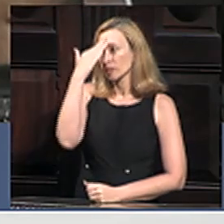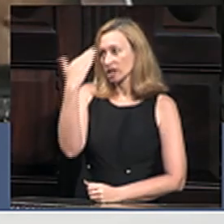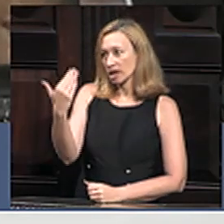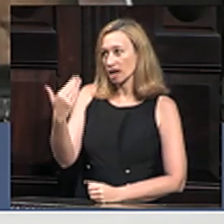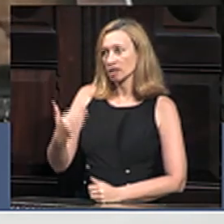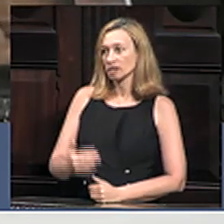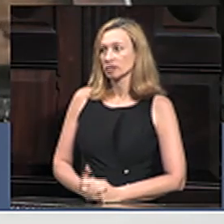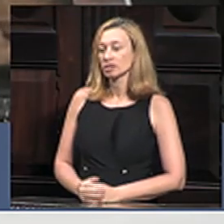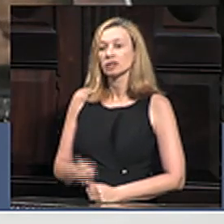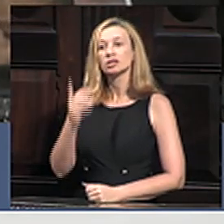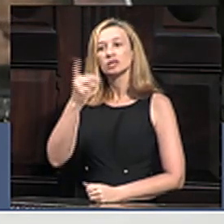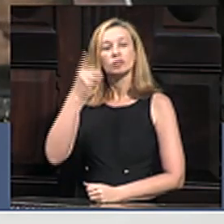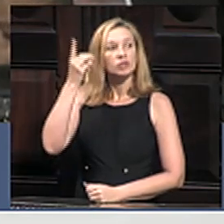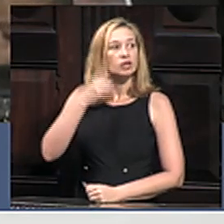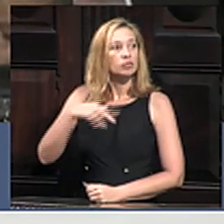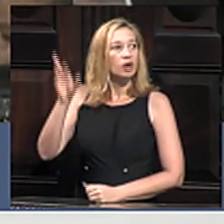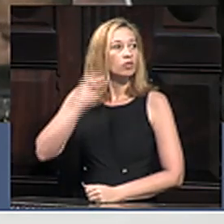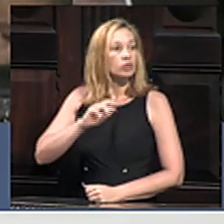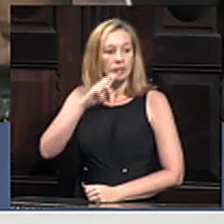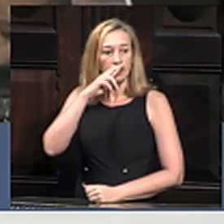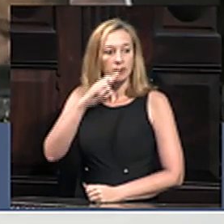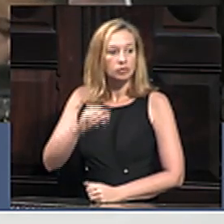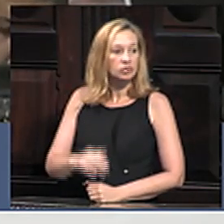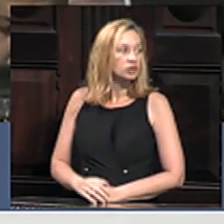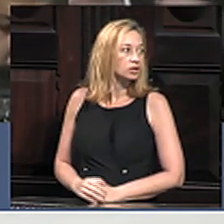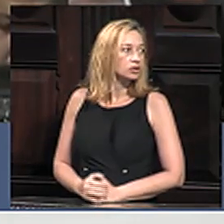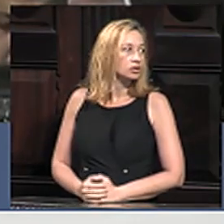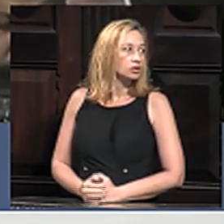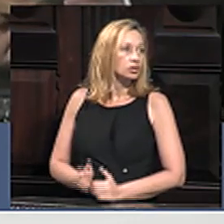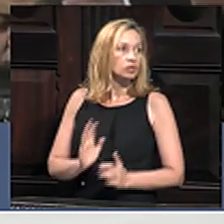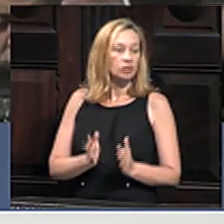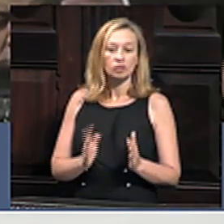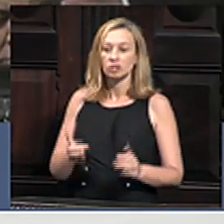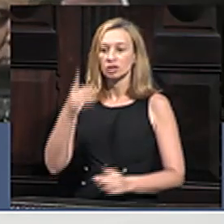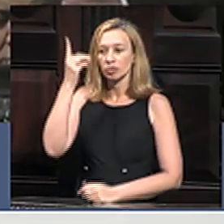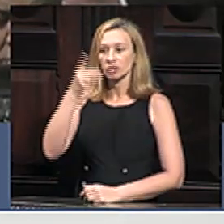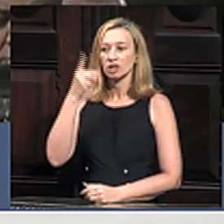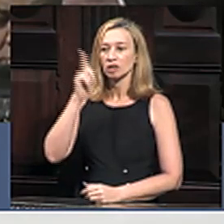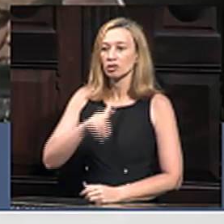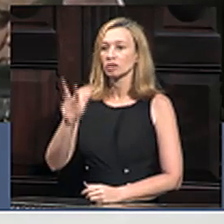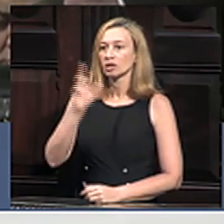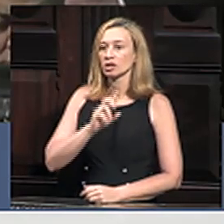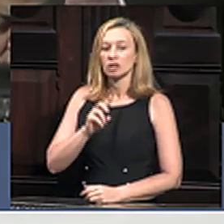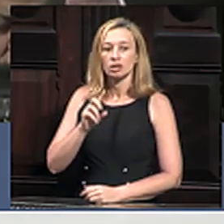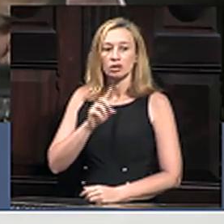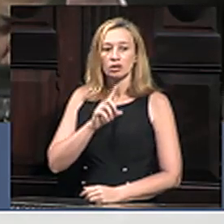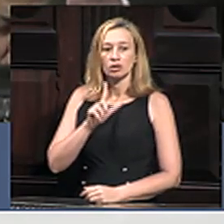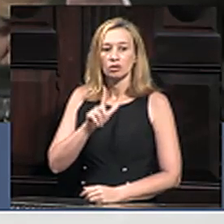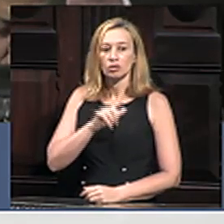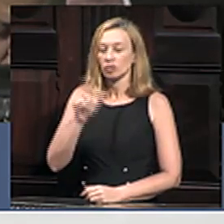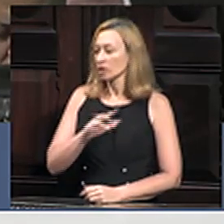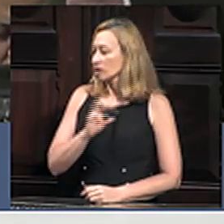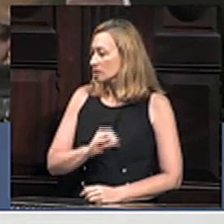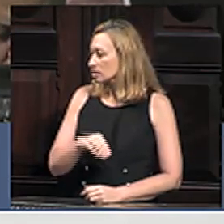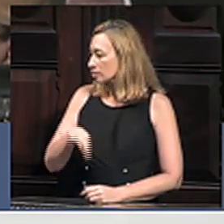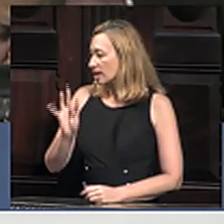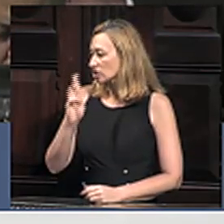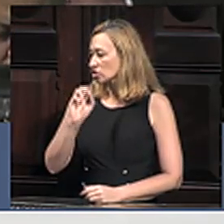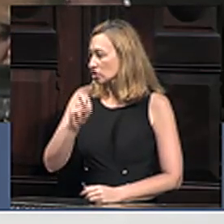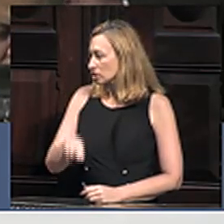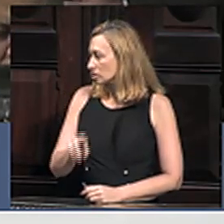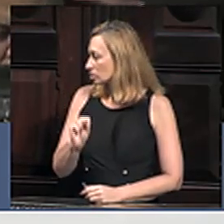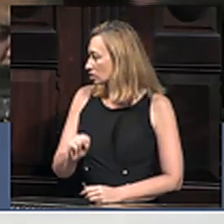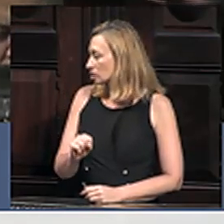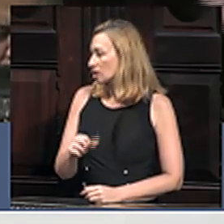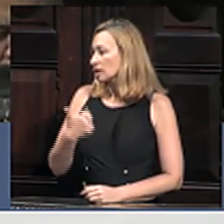Obrigado, senhor deputado Paulo Ramos. Tem a palavra agora, por ordem de inscrição, o senhor deputado Luiz Martins. Vossa Excelência dispõe de 10 minutos, de acordo